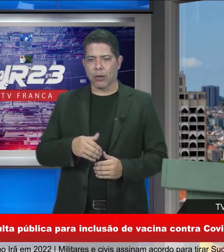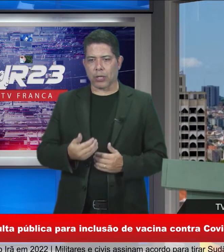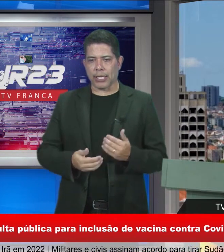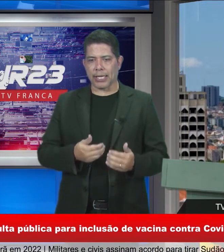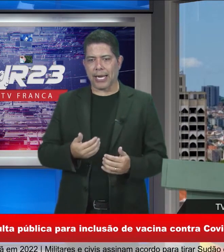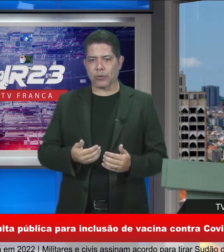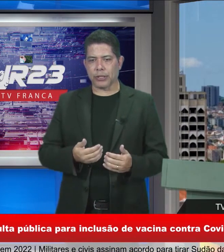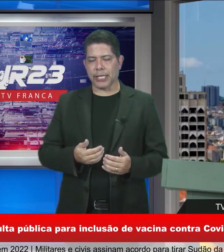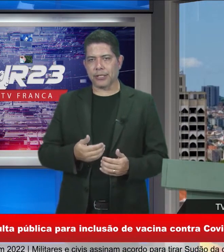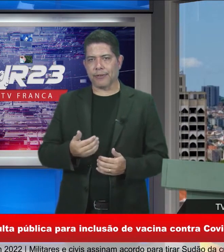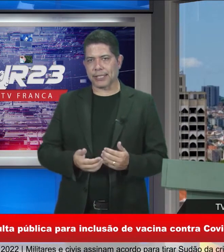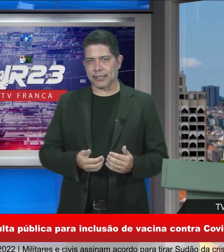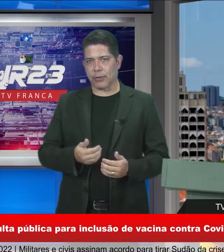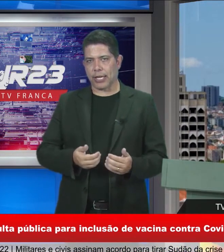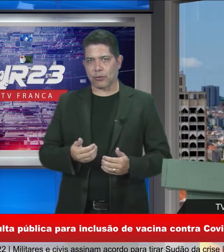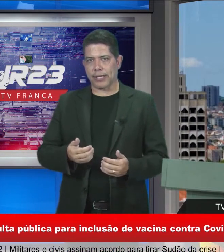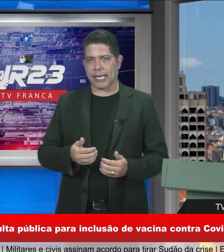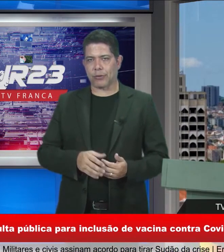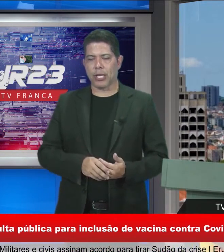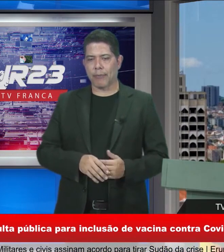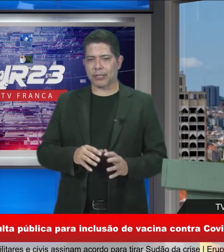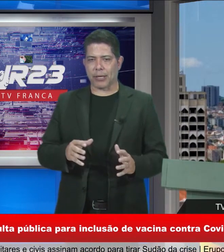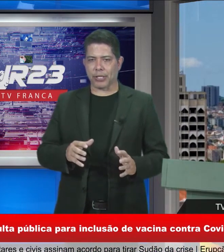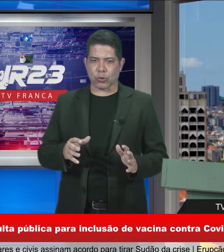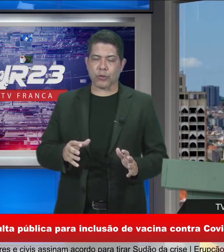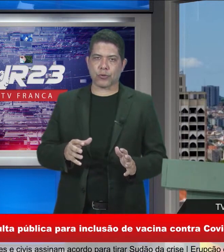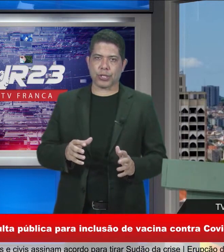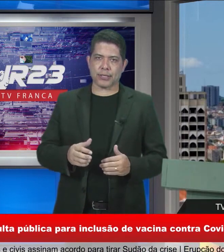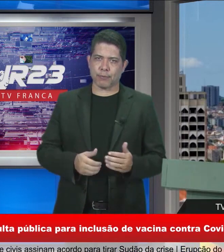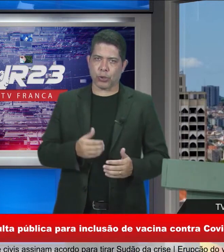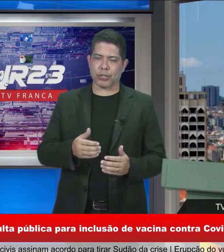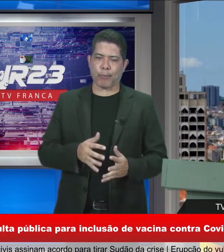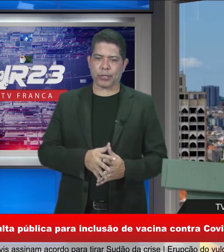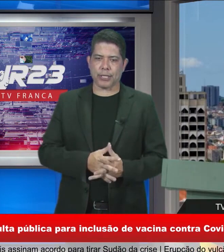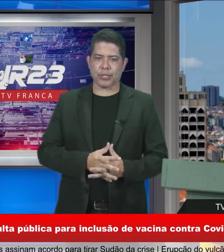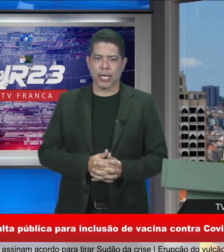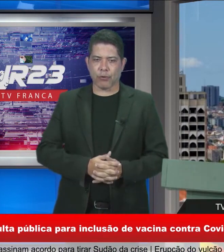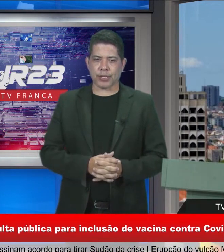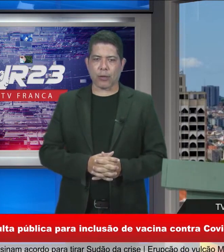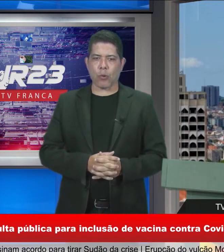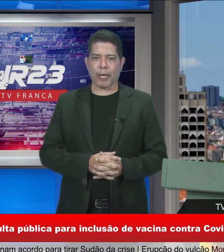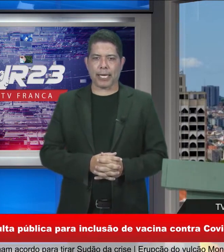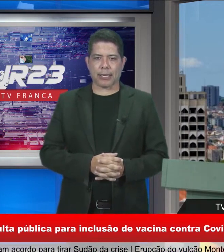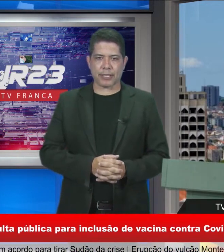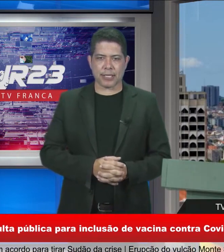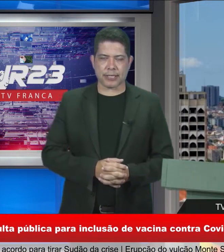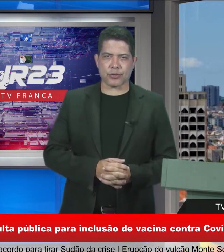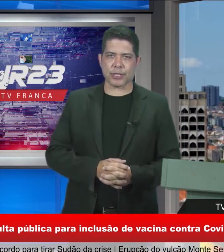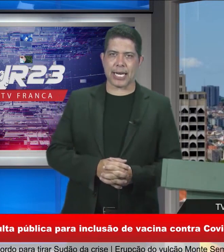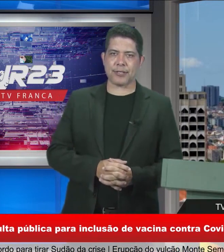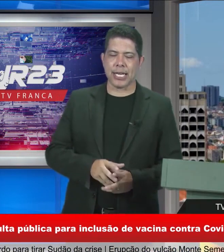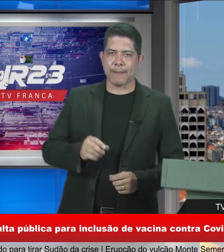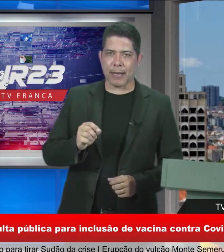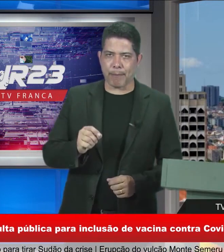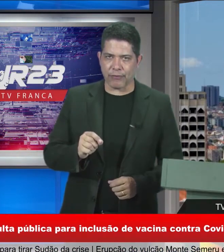saúde. O calendário, né, de vacinação, ele é atualizado praticamente todos os dias, por isso é importante você acompanhar através das redes